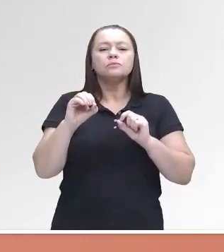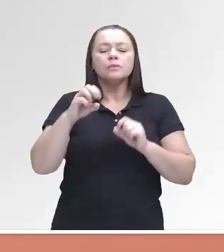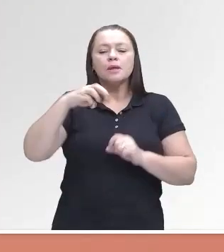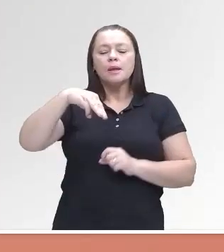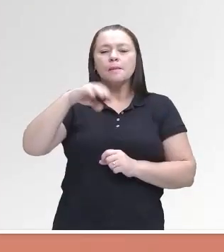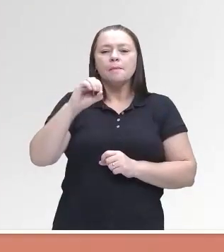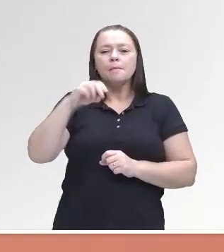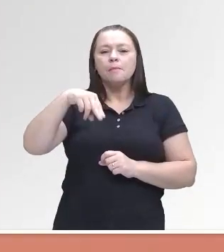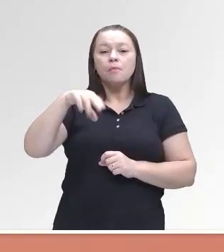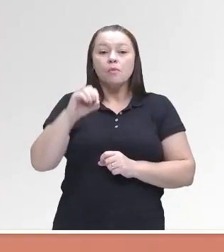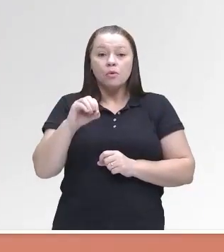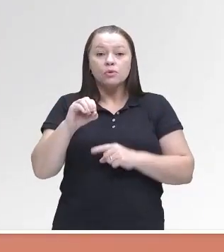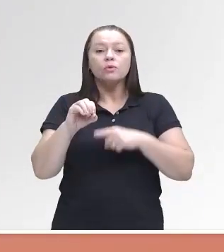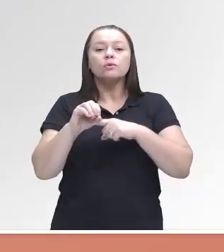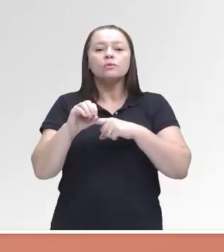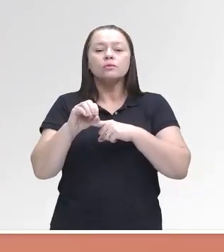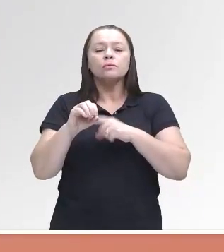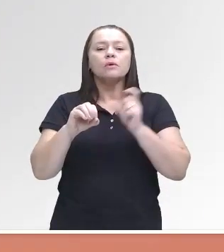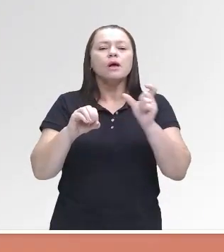Monossílaba.